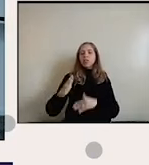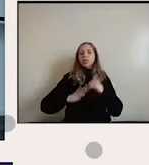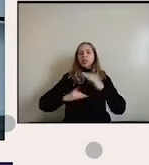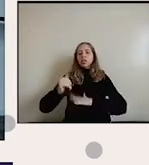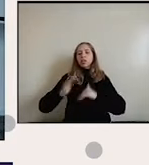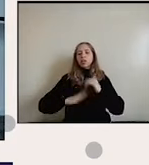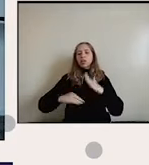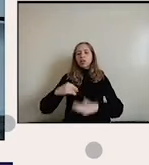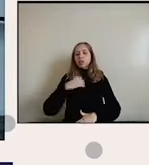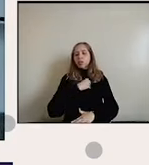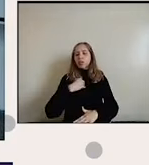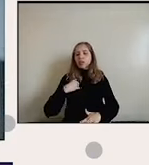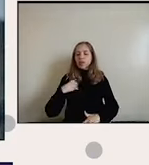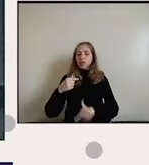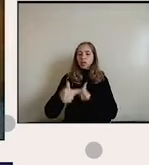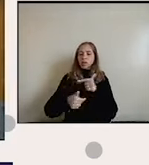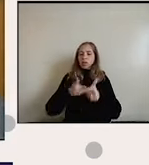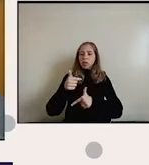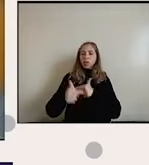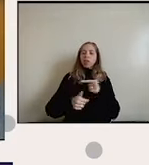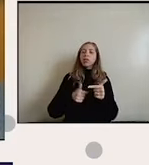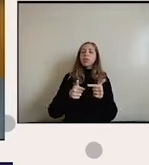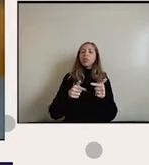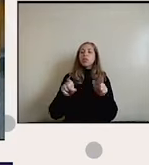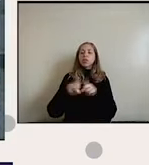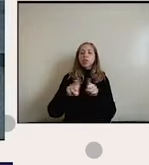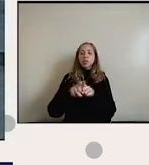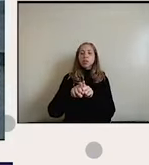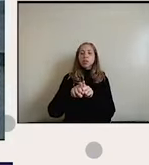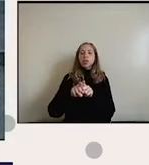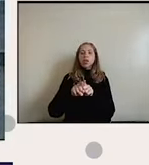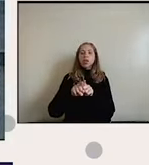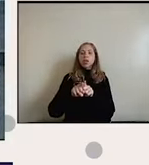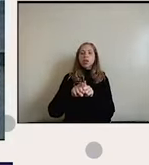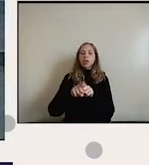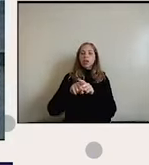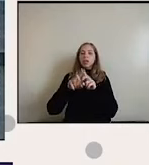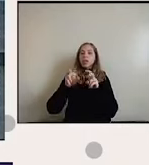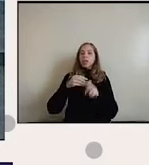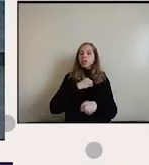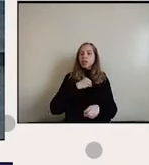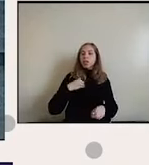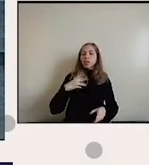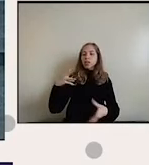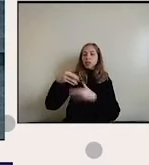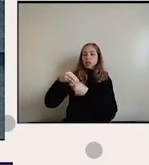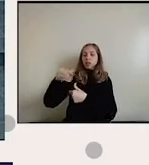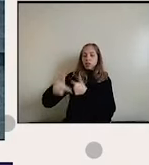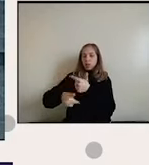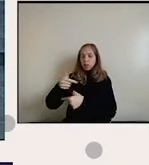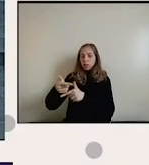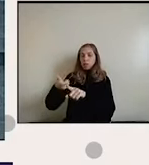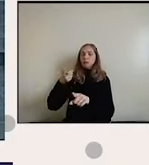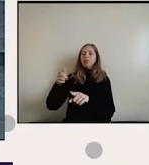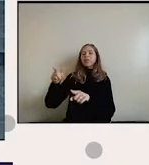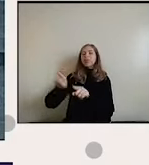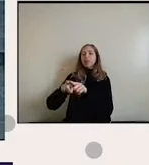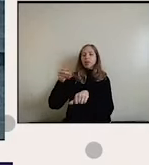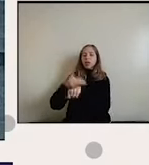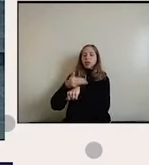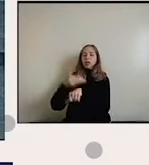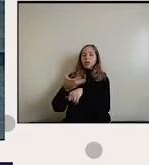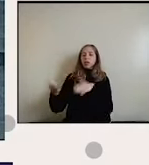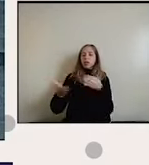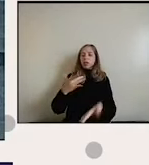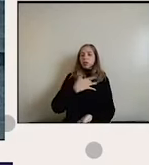e atua também em serviços de saúde ocupacional em